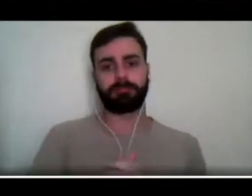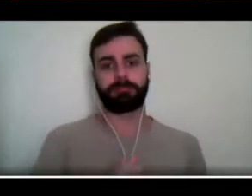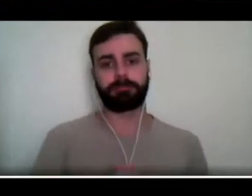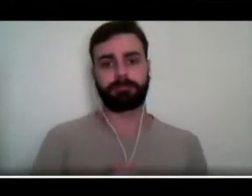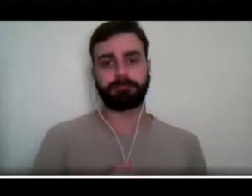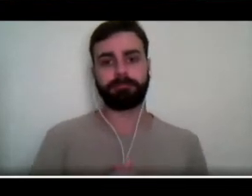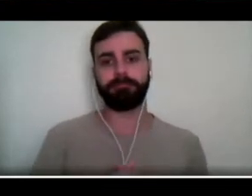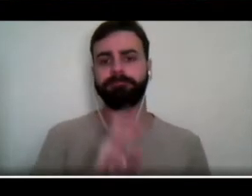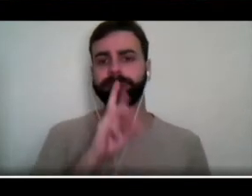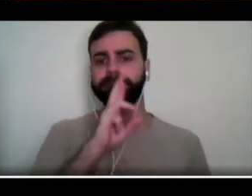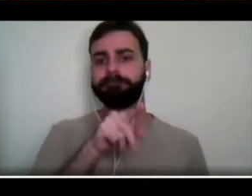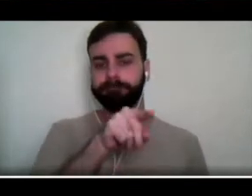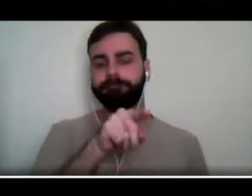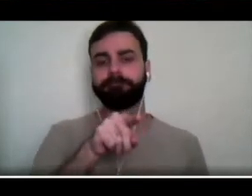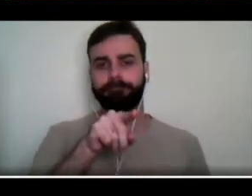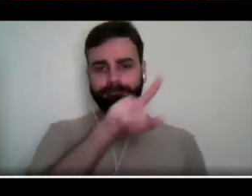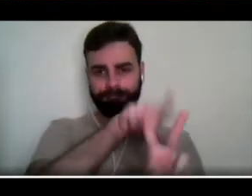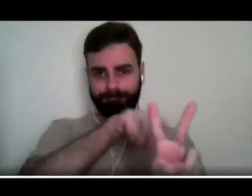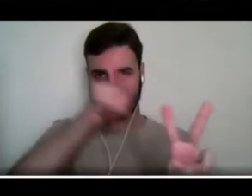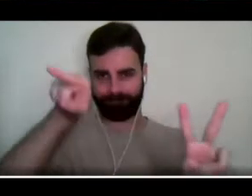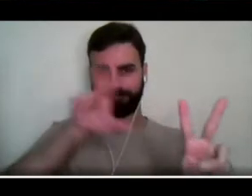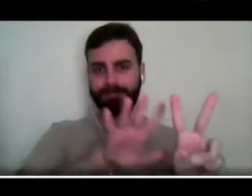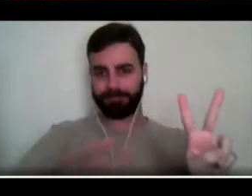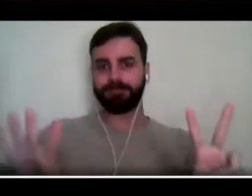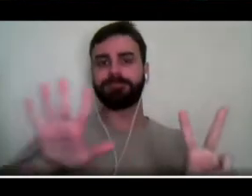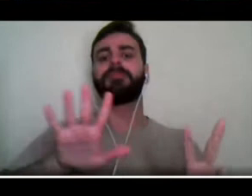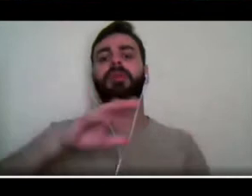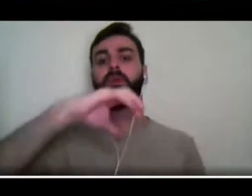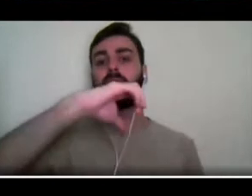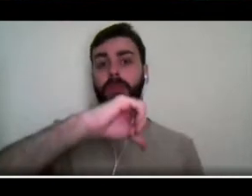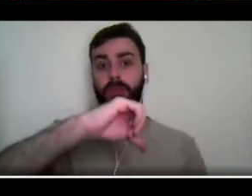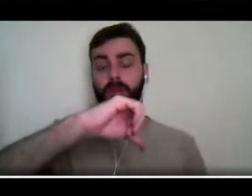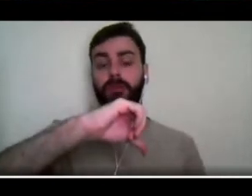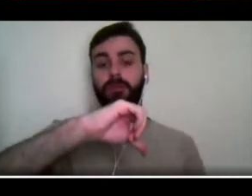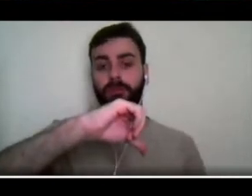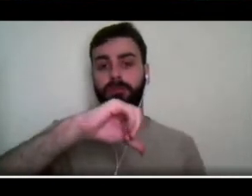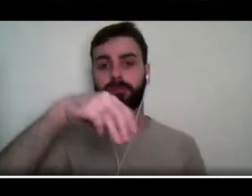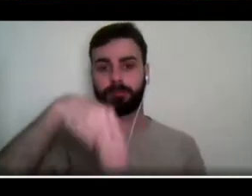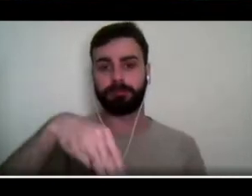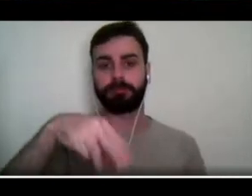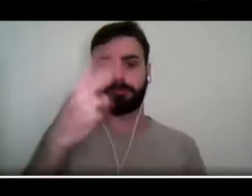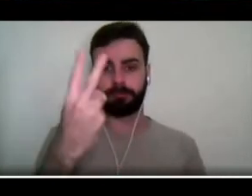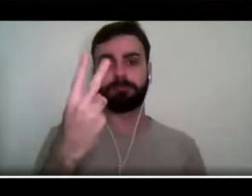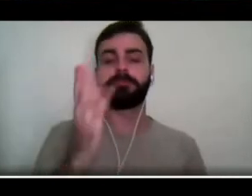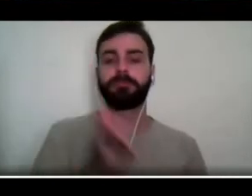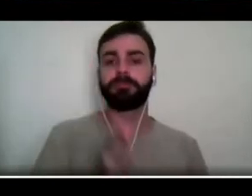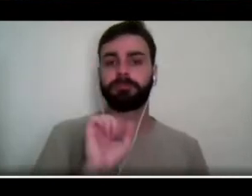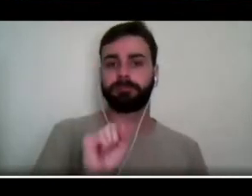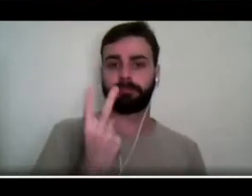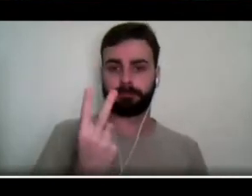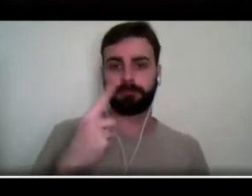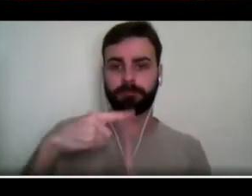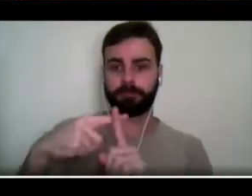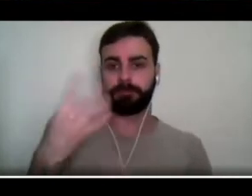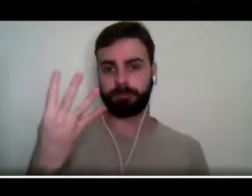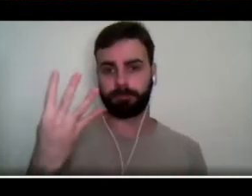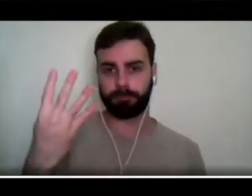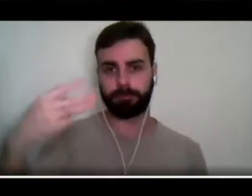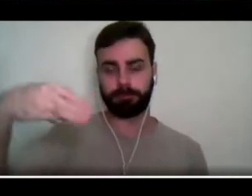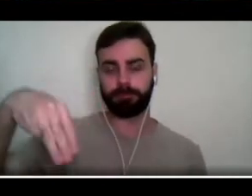eu tenho que derivar 9 metros ao quadrado por segundo ao quadrado mais 4 metros ao quadrado por segundo à